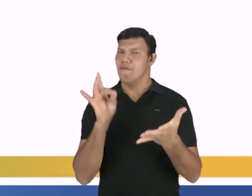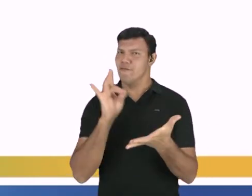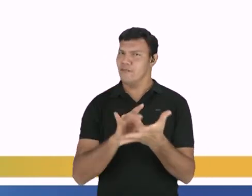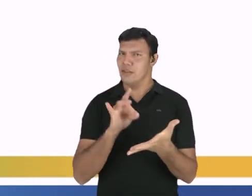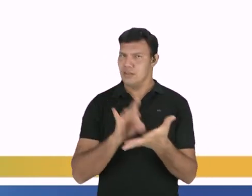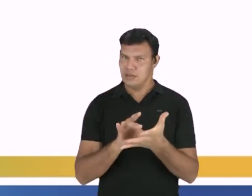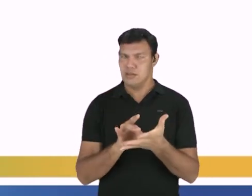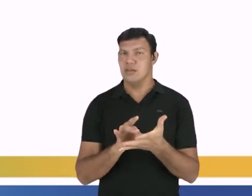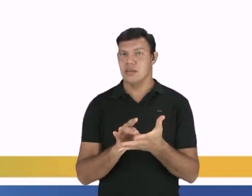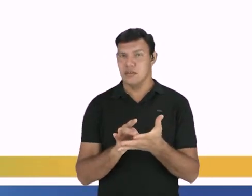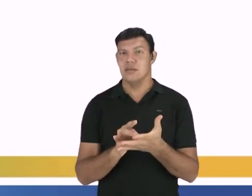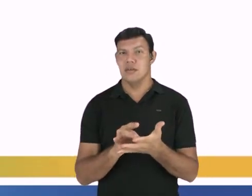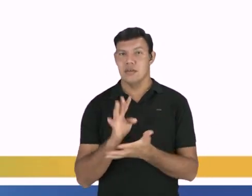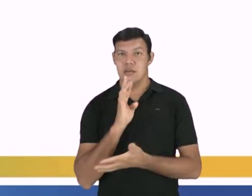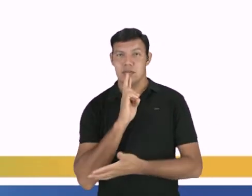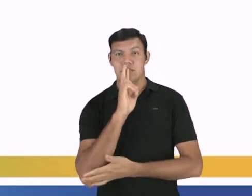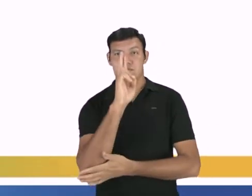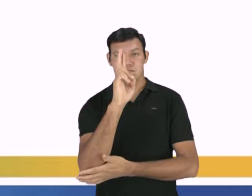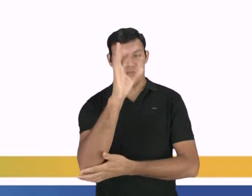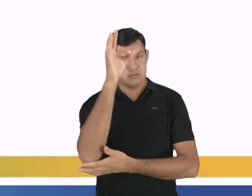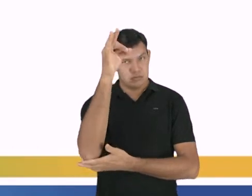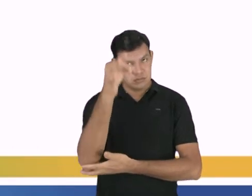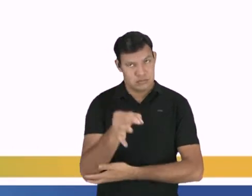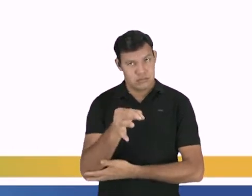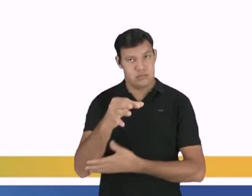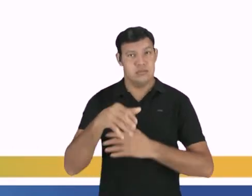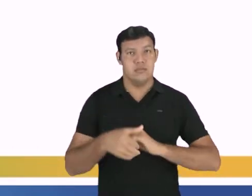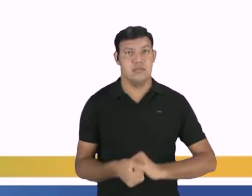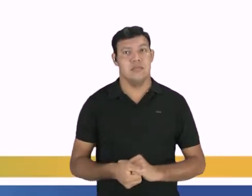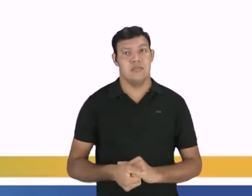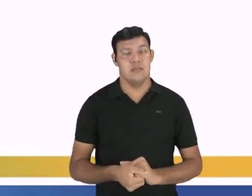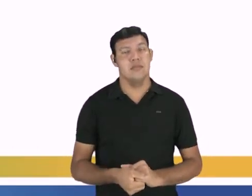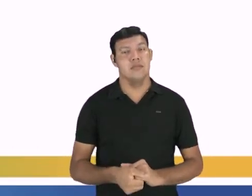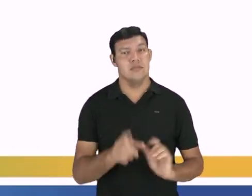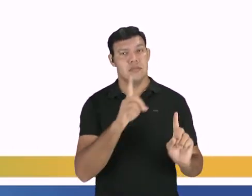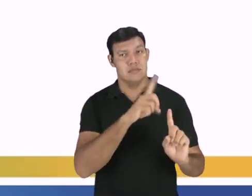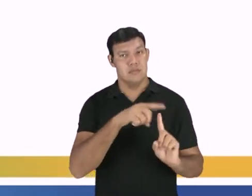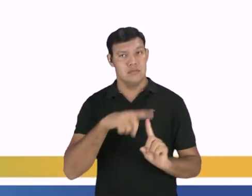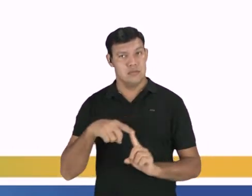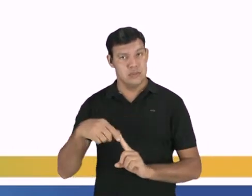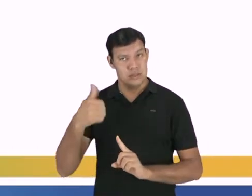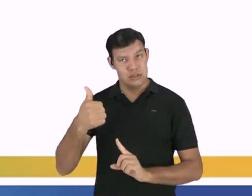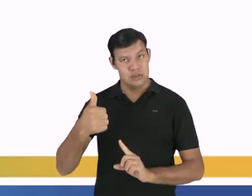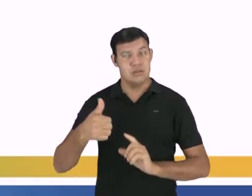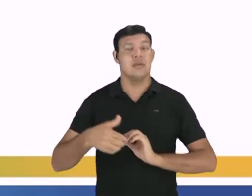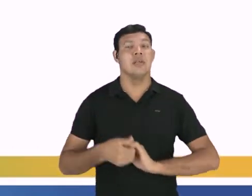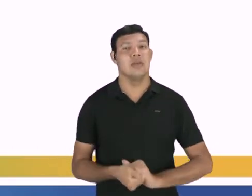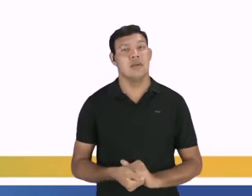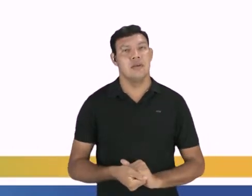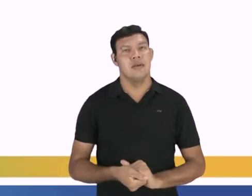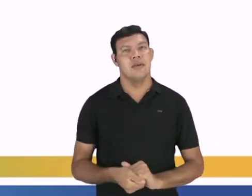verdades, resultados verdadeiros. Na condicional tipo 1, teremos